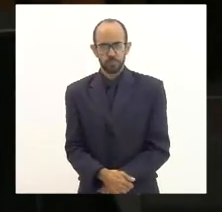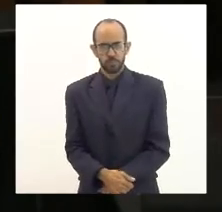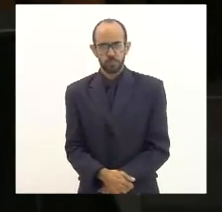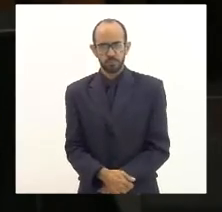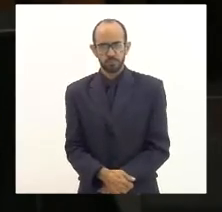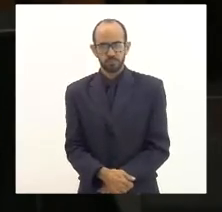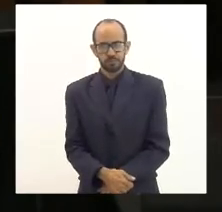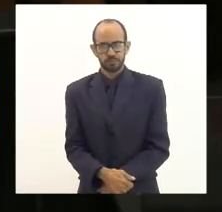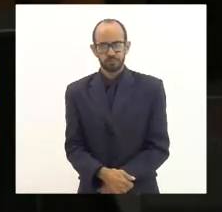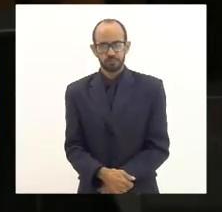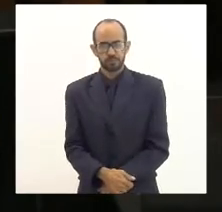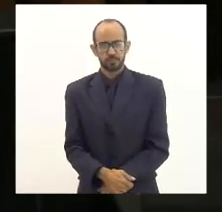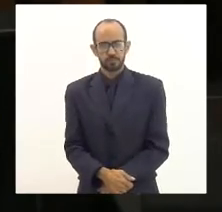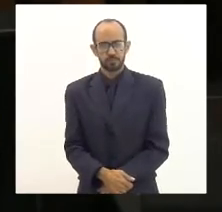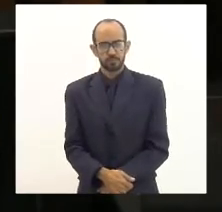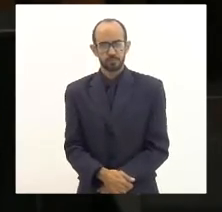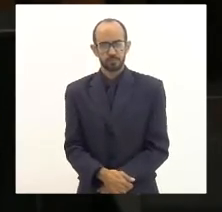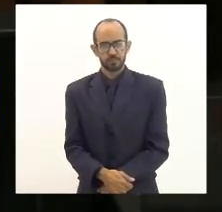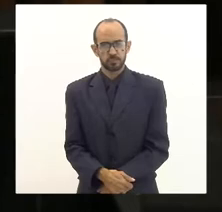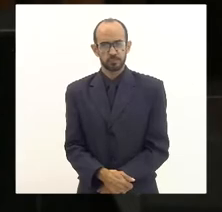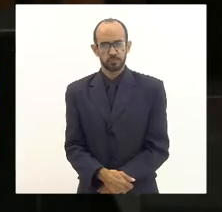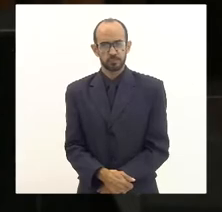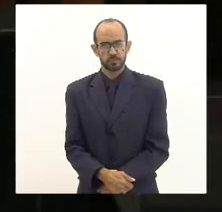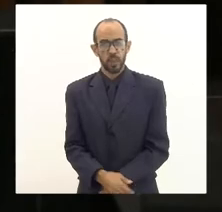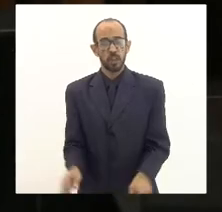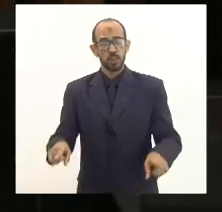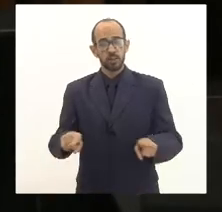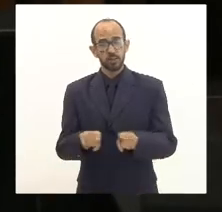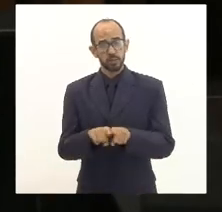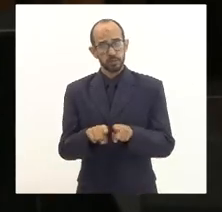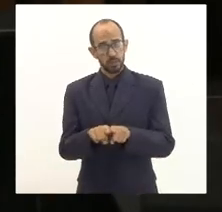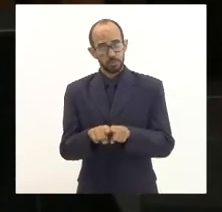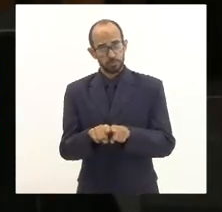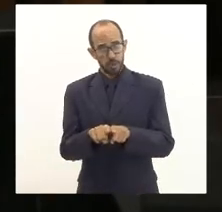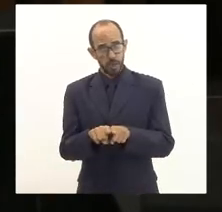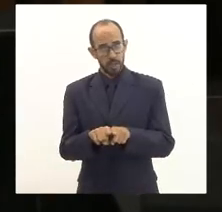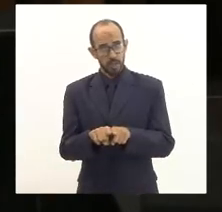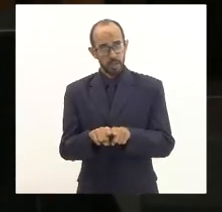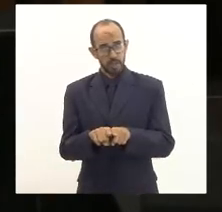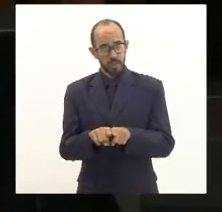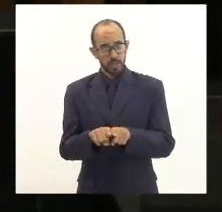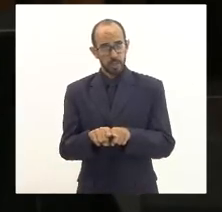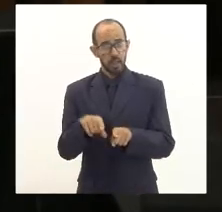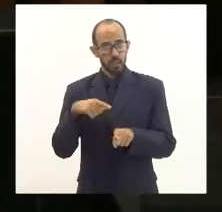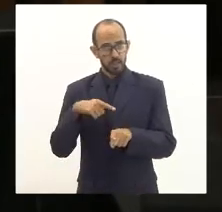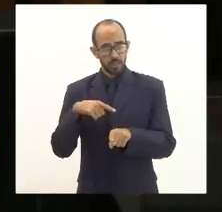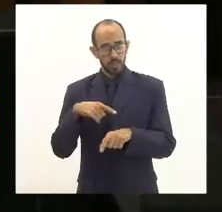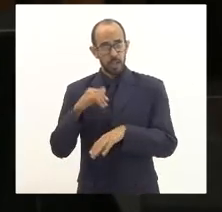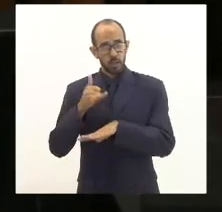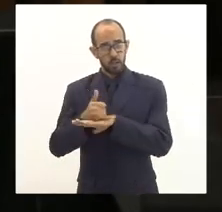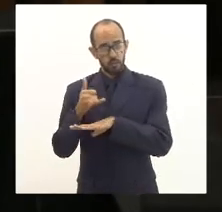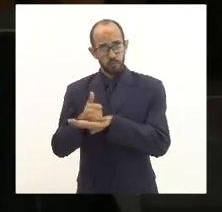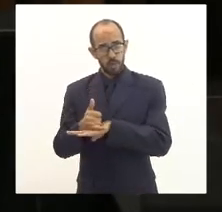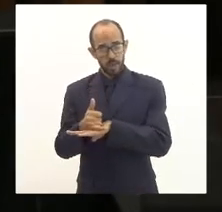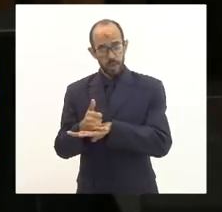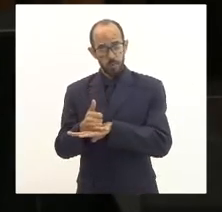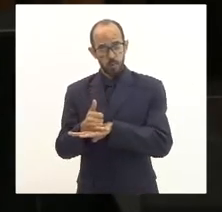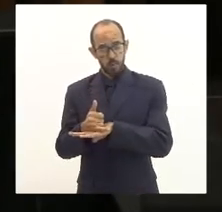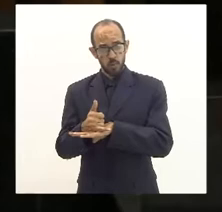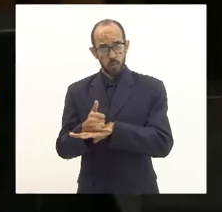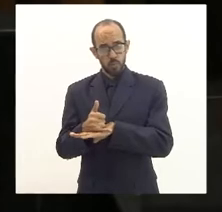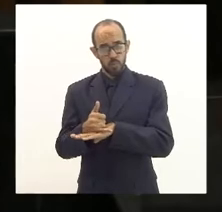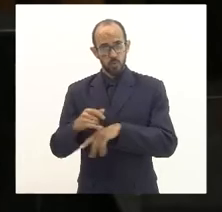e até mesmo um pedaço das grades da cela onde esteve preso